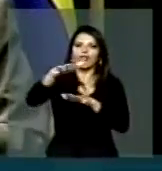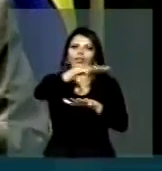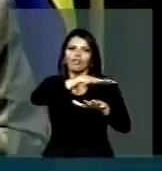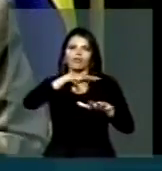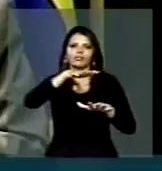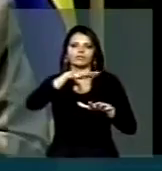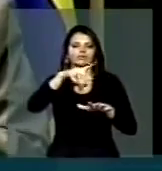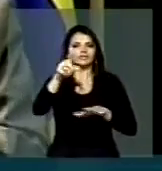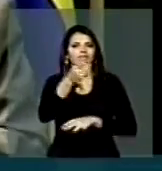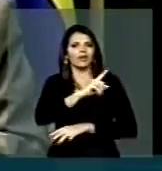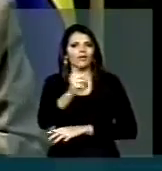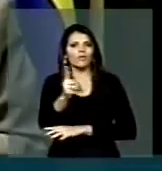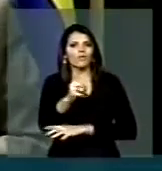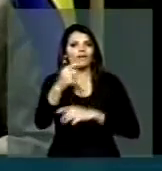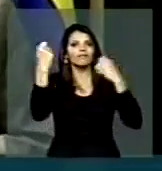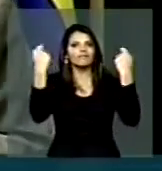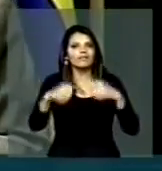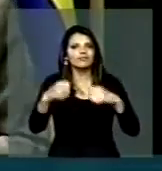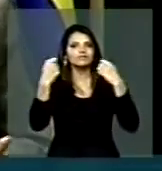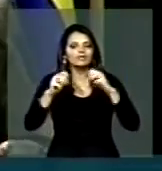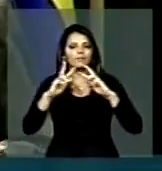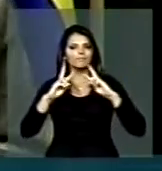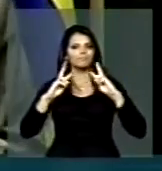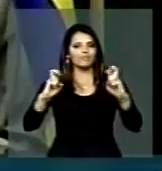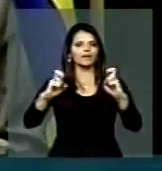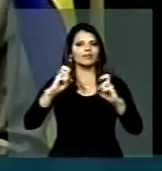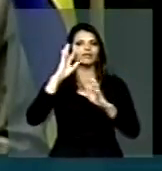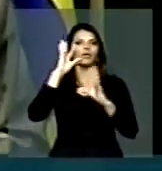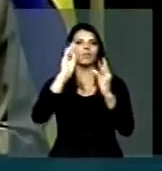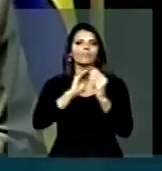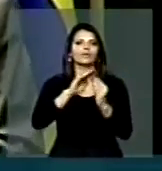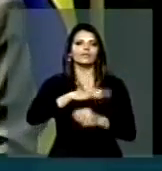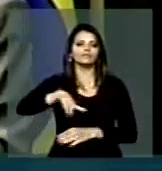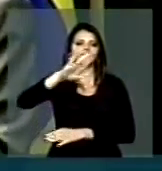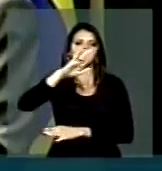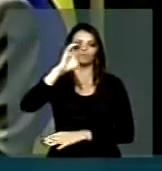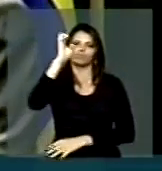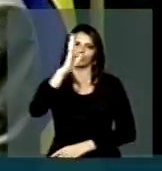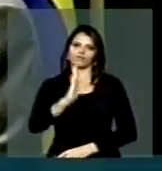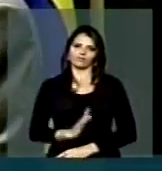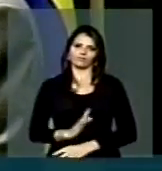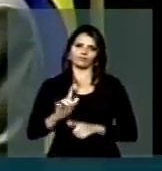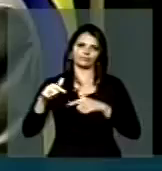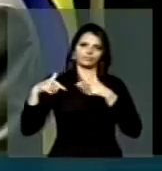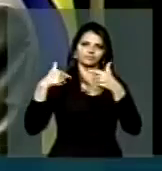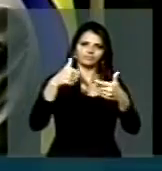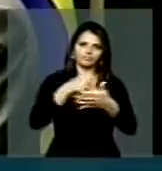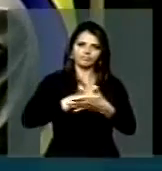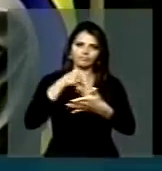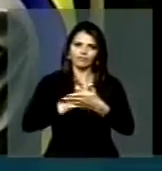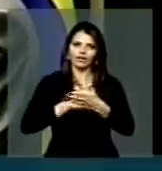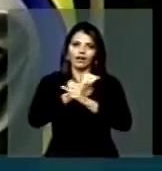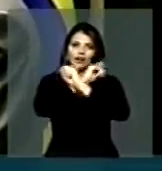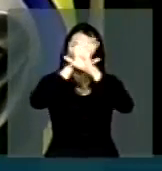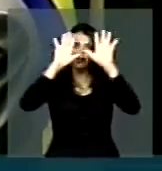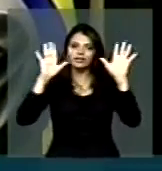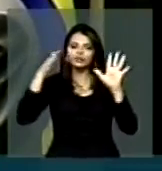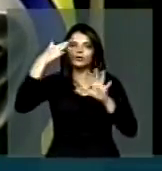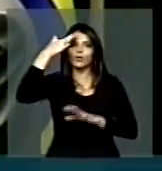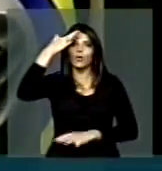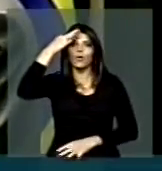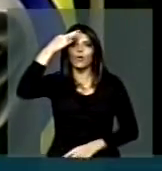outros. Tem que ser visto como a necessidade de um entendimento nacional, que tem que enfrentar essa questão com clareza,